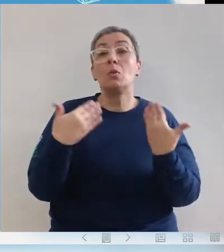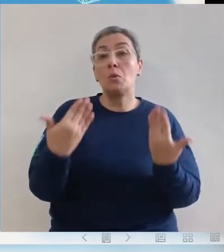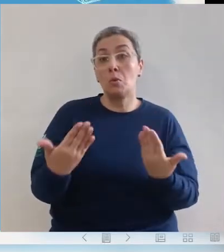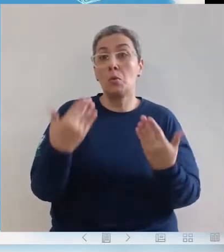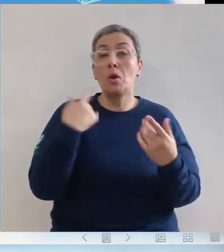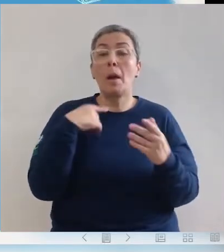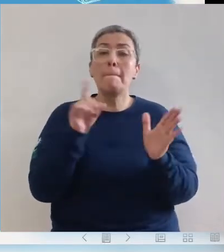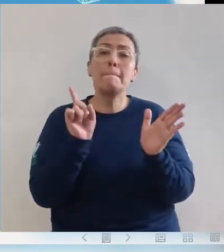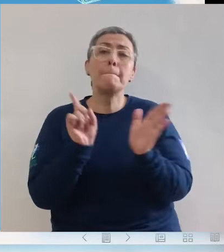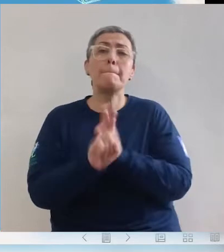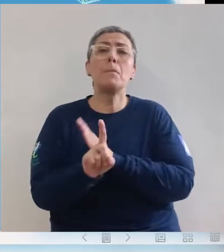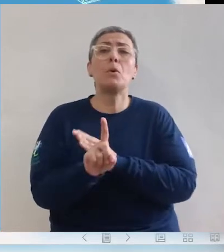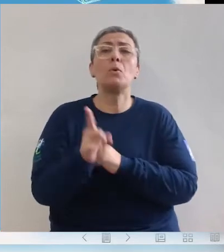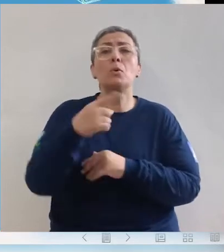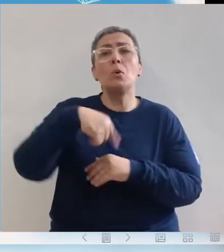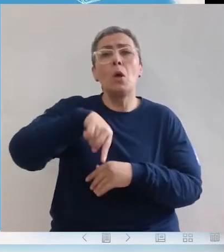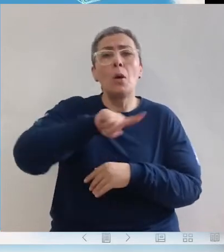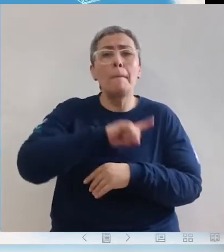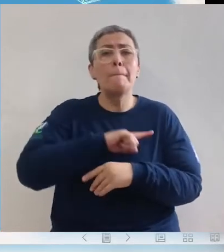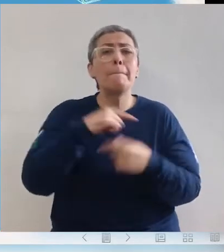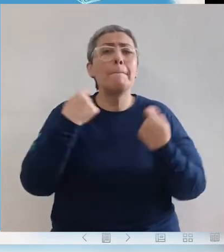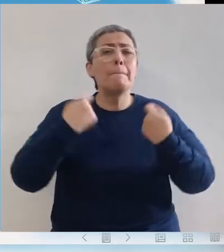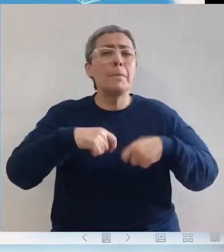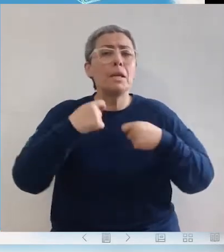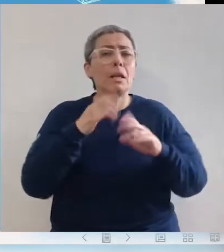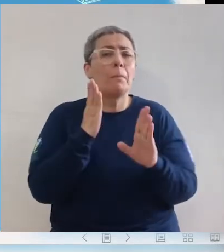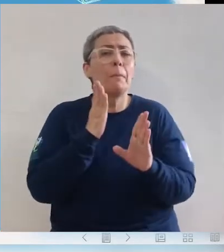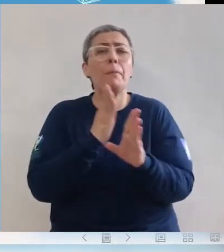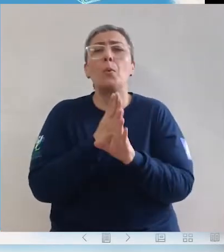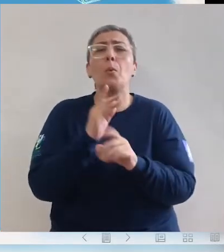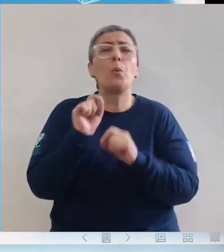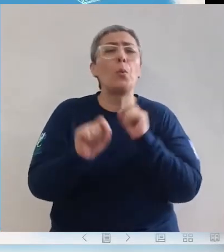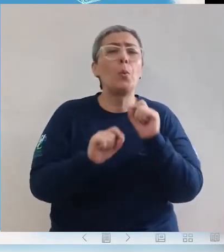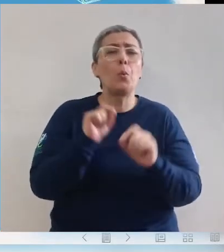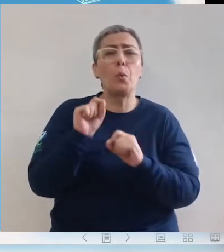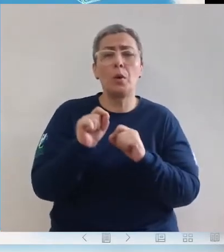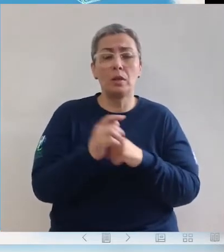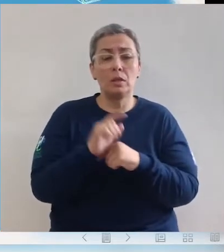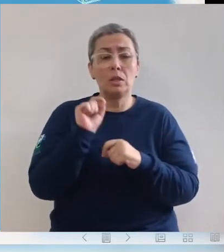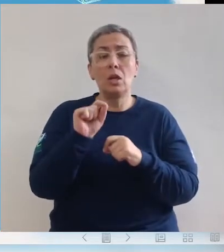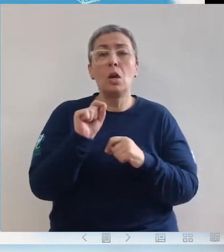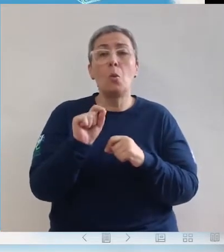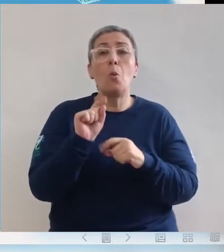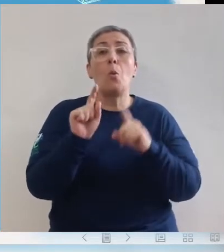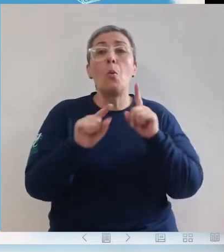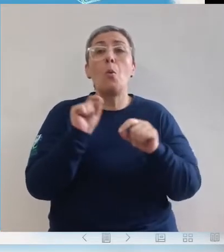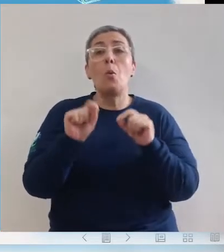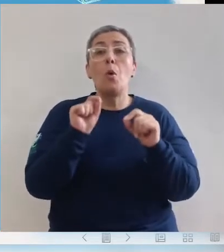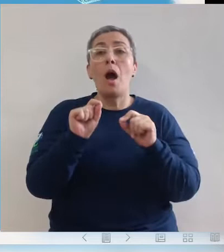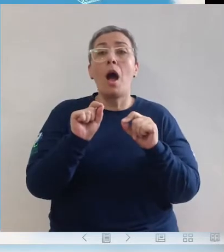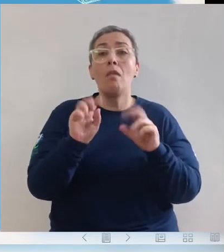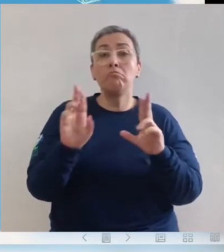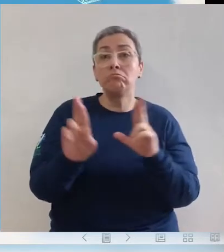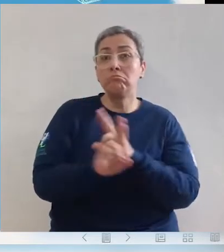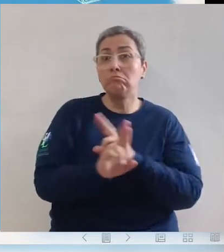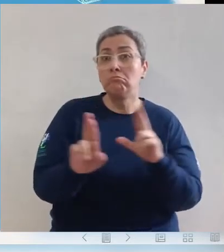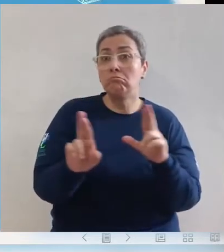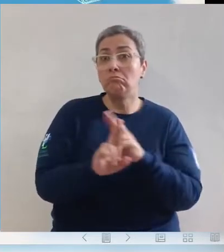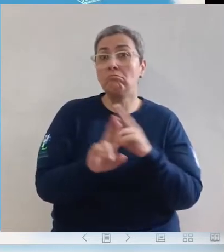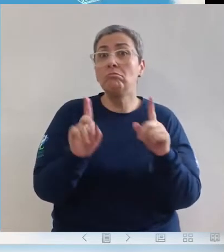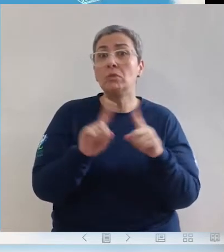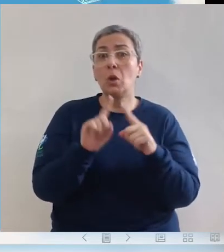E aí vem a pergunta que nós precisamos descobrir. Qual é a